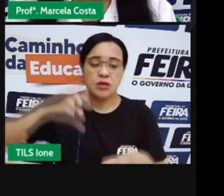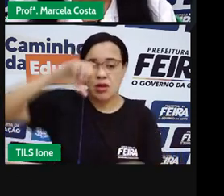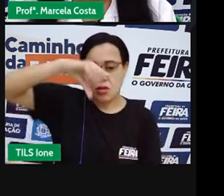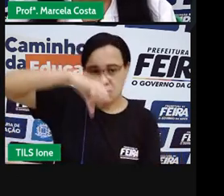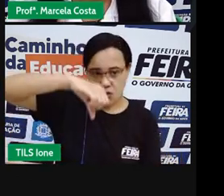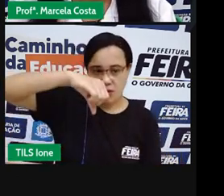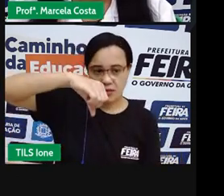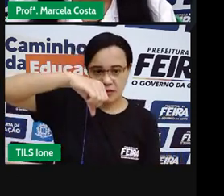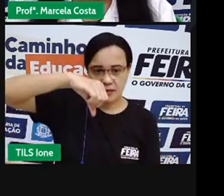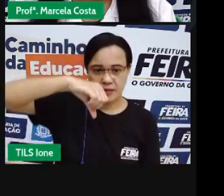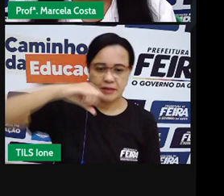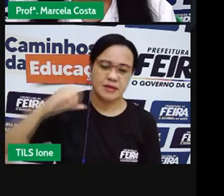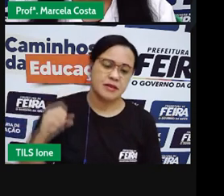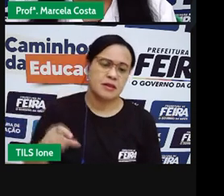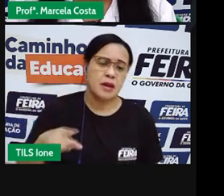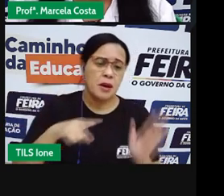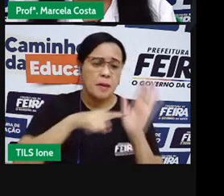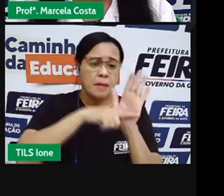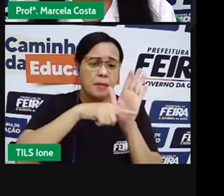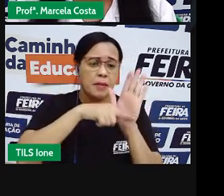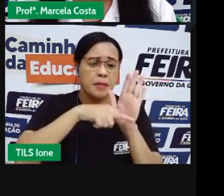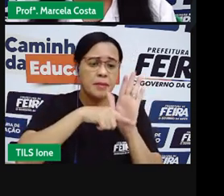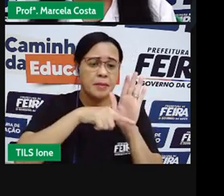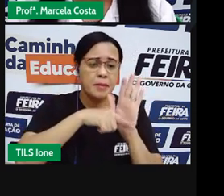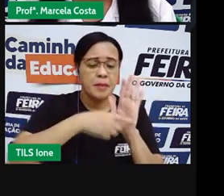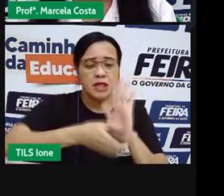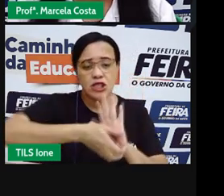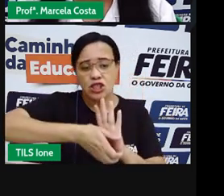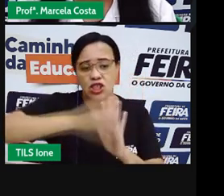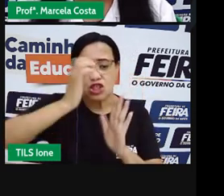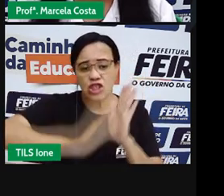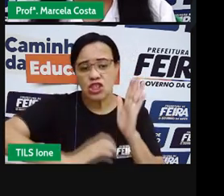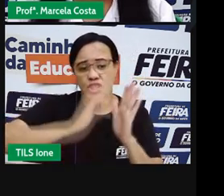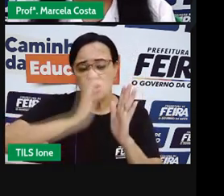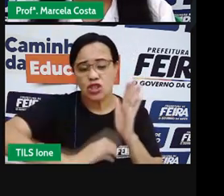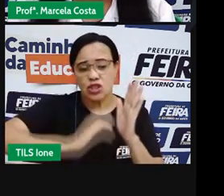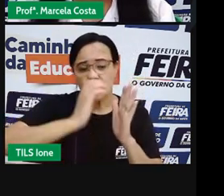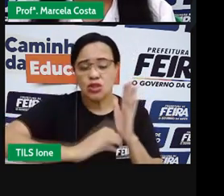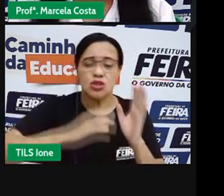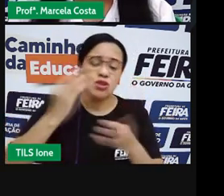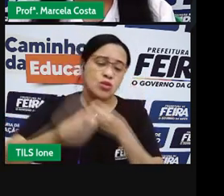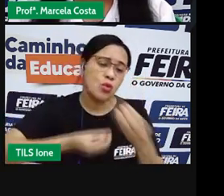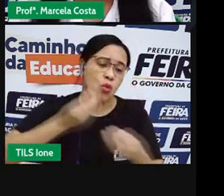Então, vou usar o símbolo de menos para representar essa subtração.